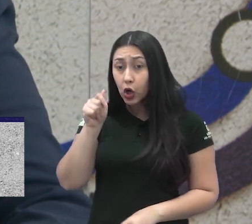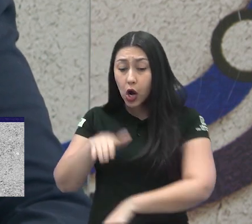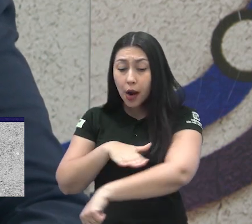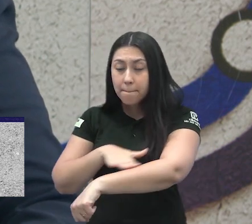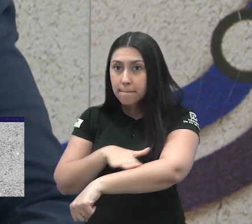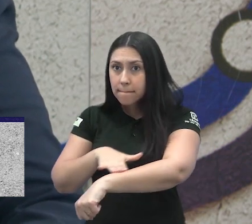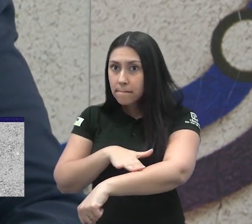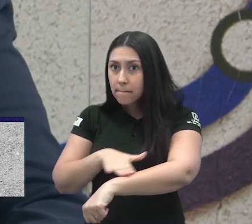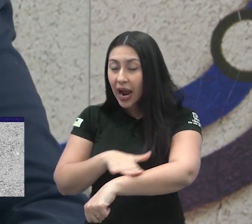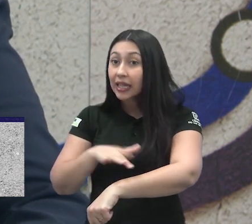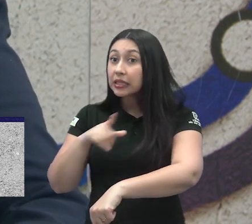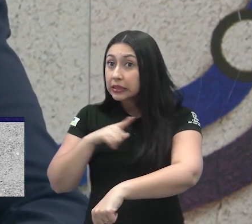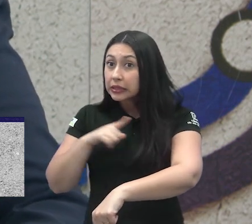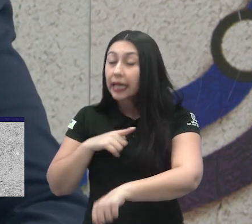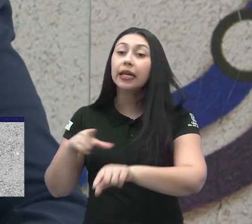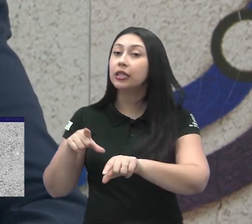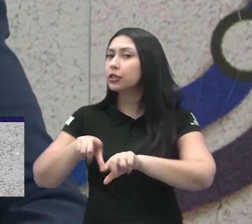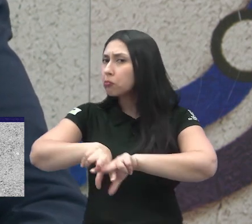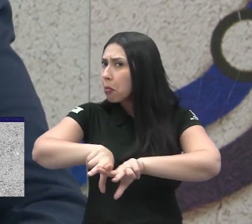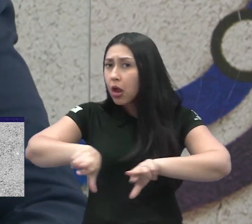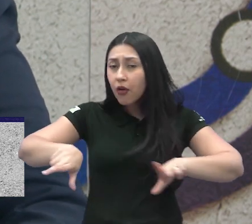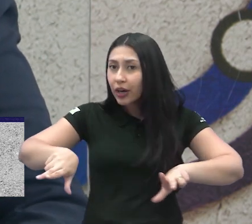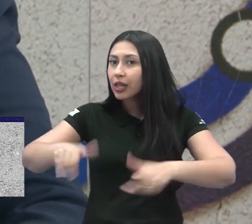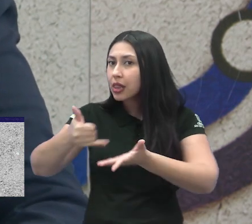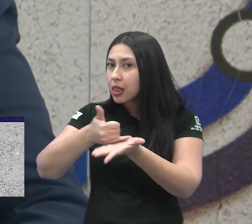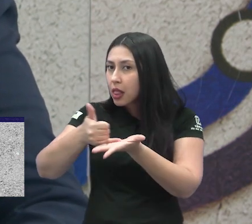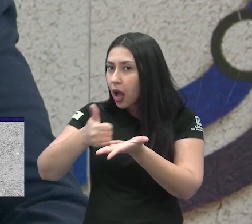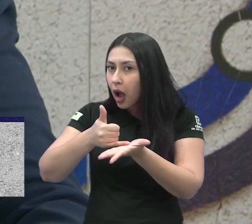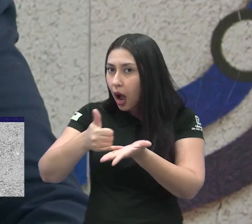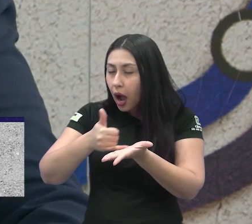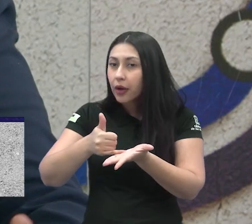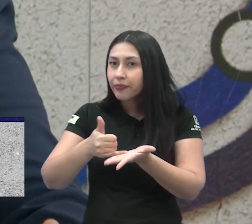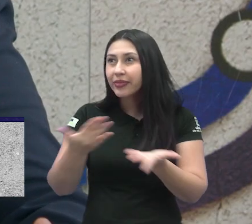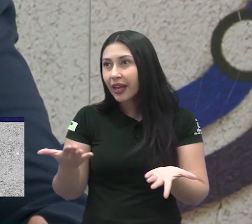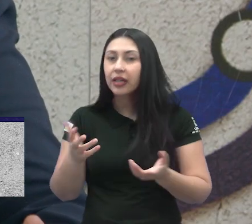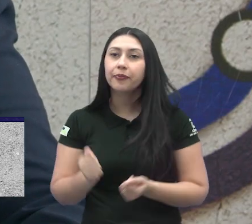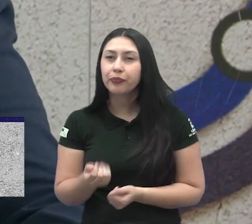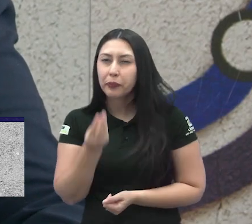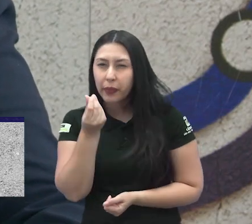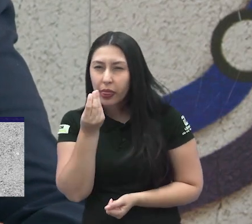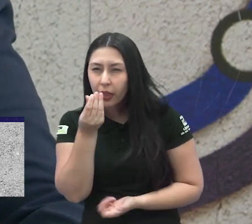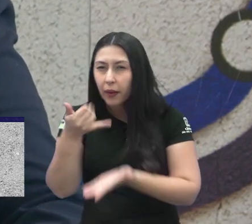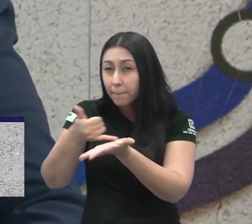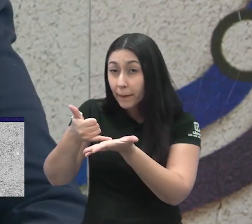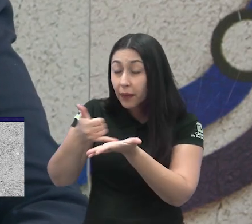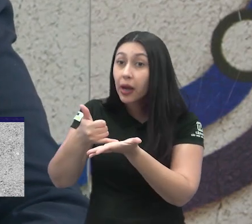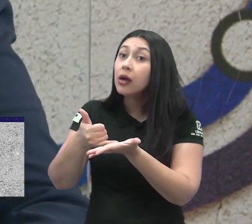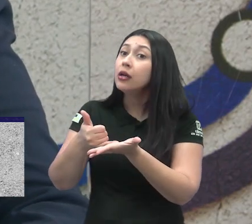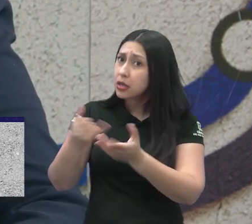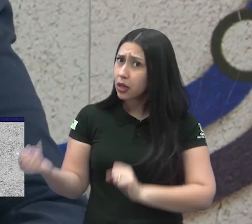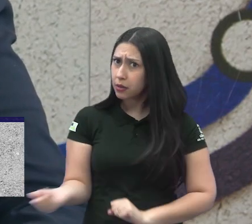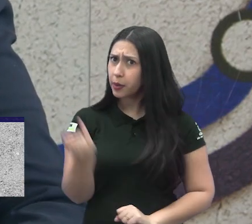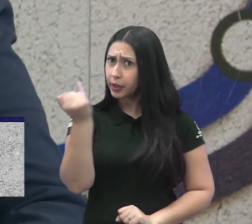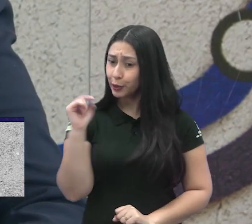frango, existem ácido linoleico, linolênico, que são de extrema, ácidos graxos, né? Que são de extrema importância para a